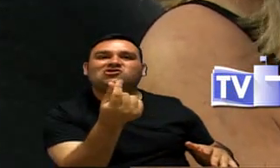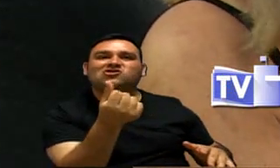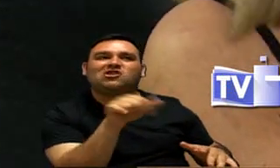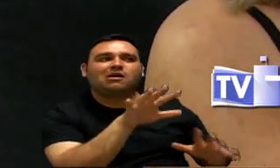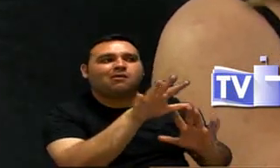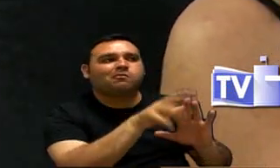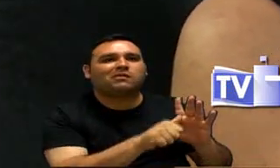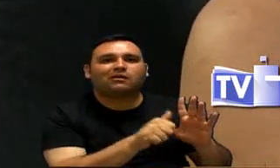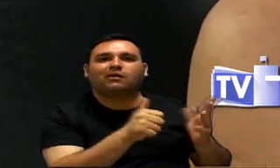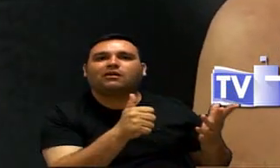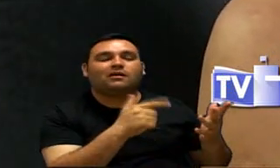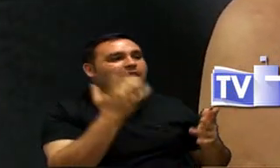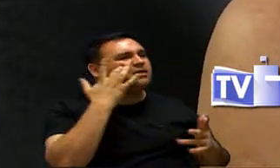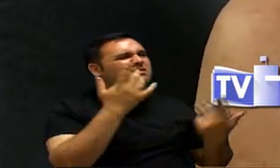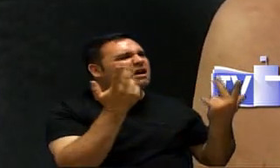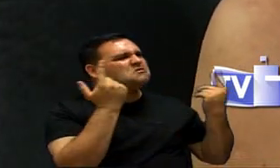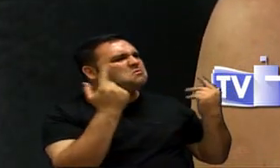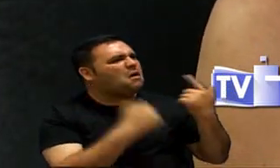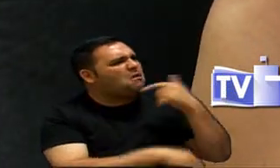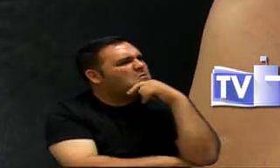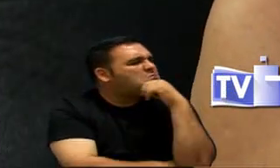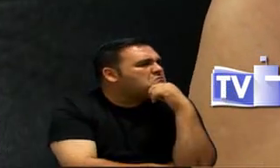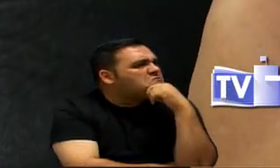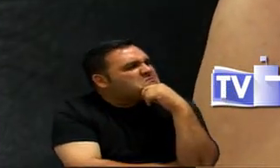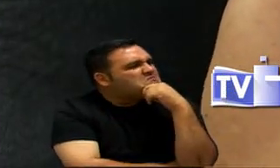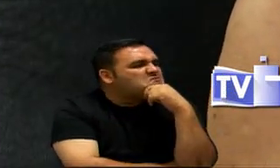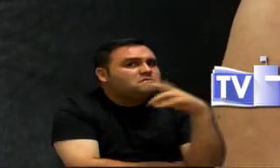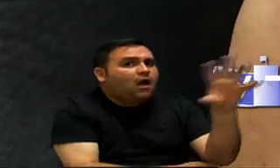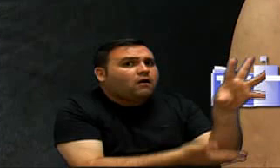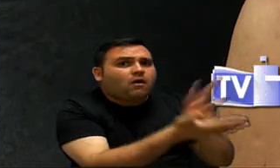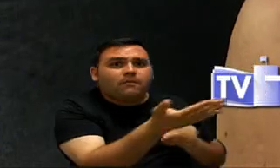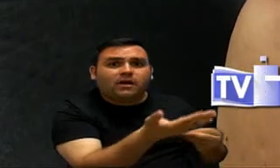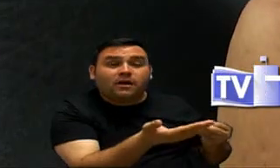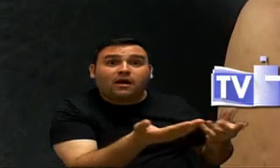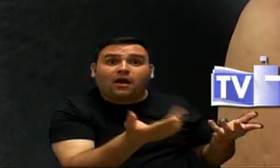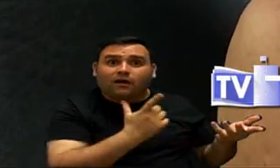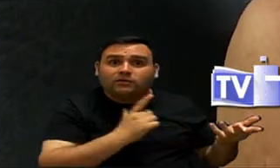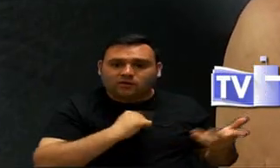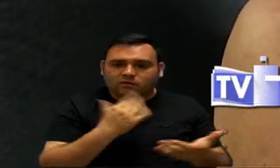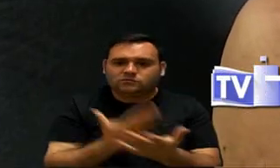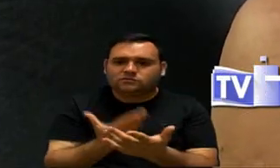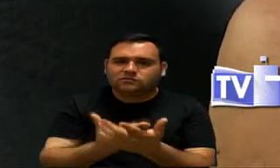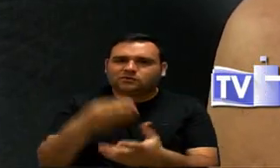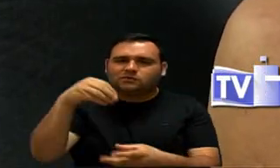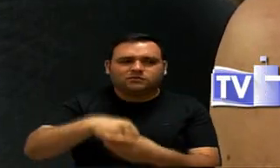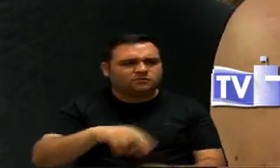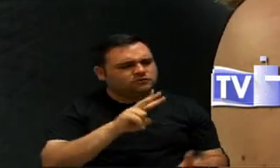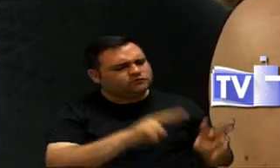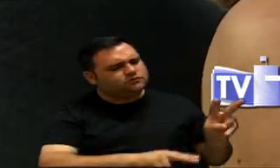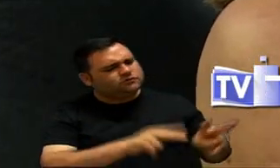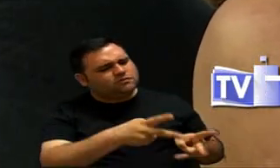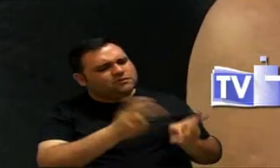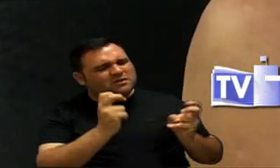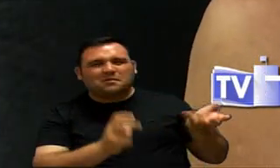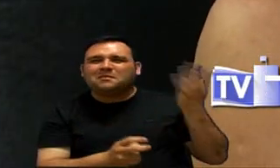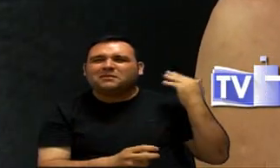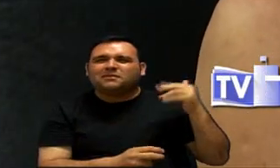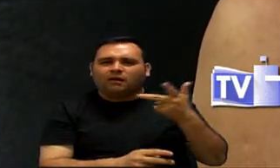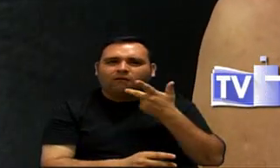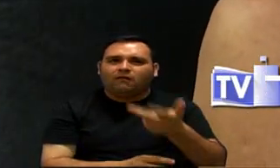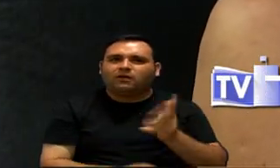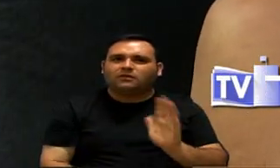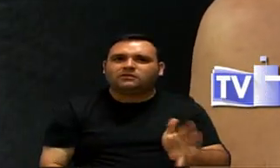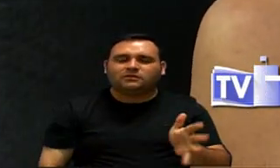mãe e ele acha aquilo normal. Então, nós atravessamos isso nas escolas. Às vezes, a gente chegava até a